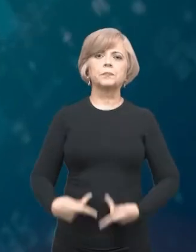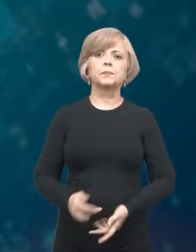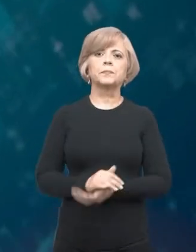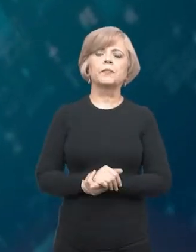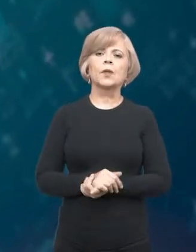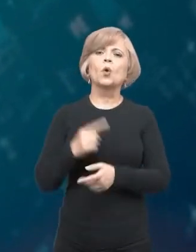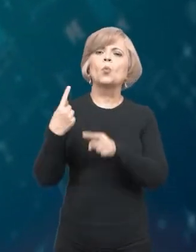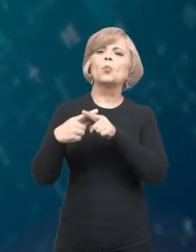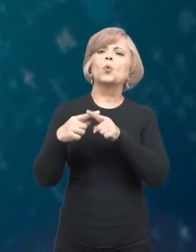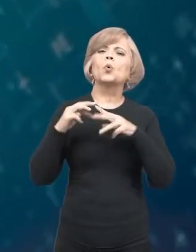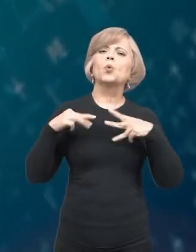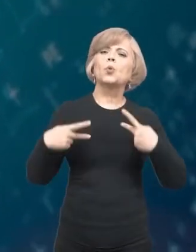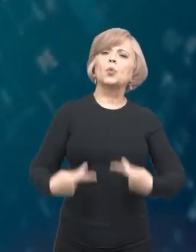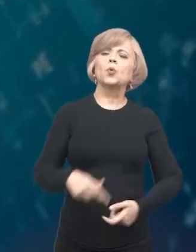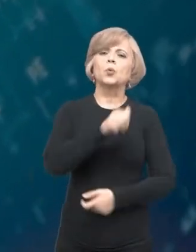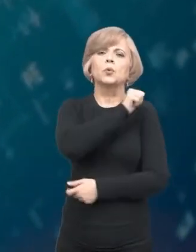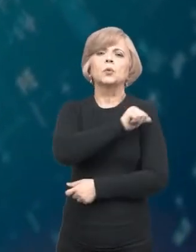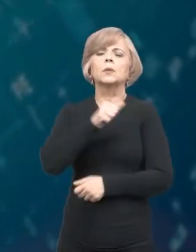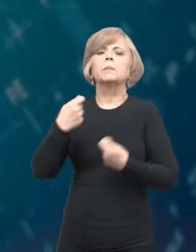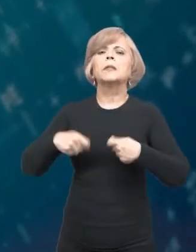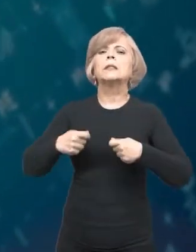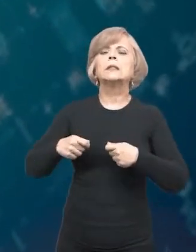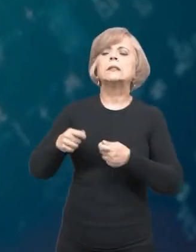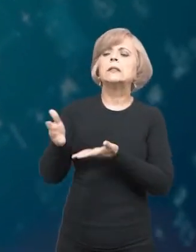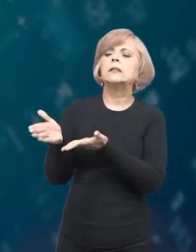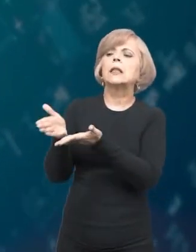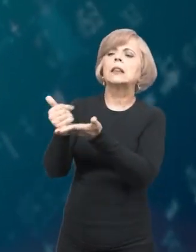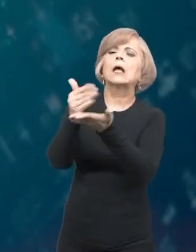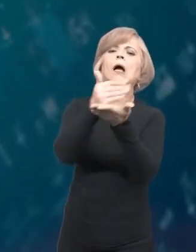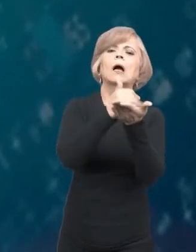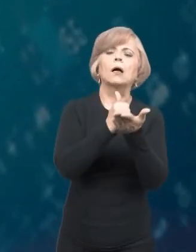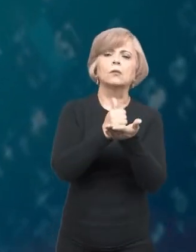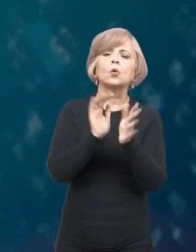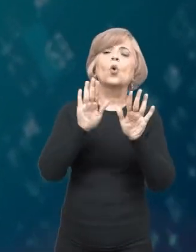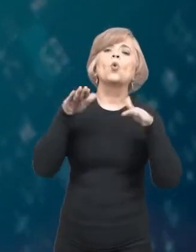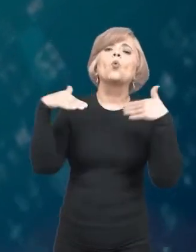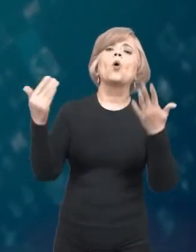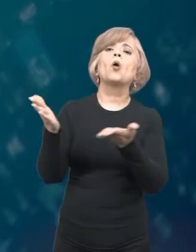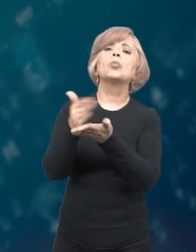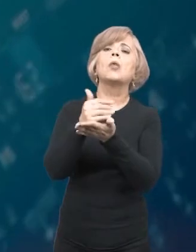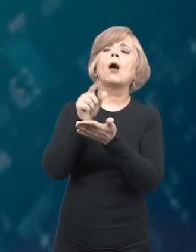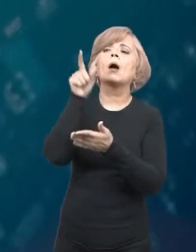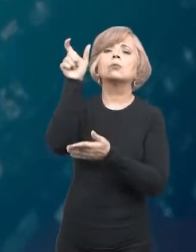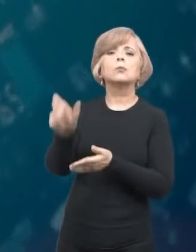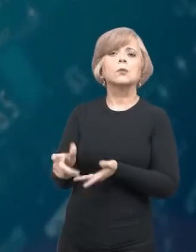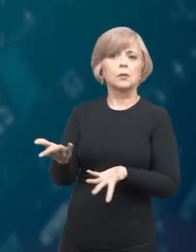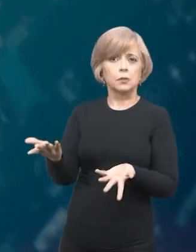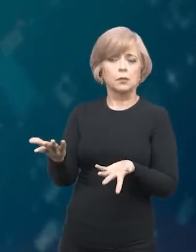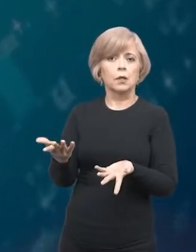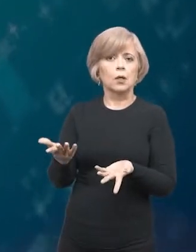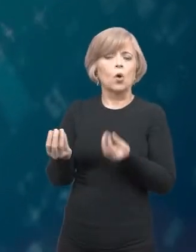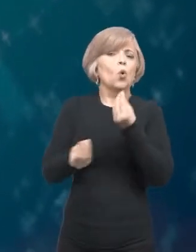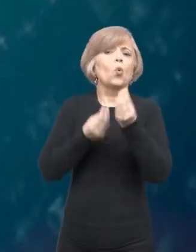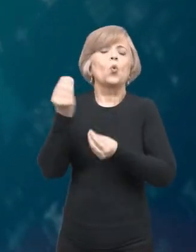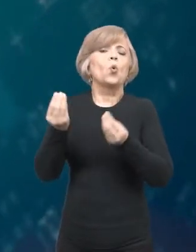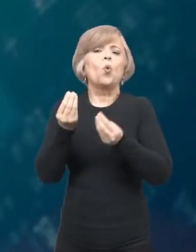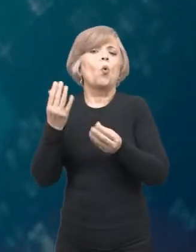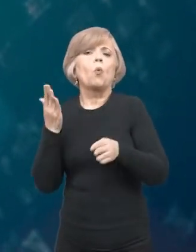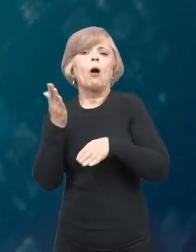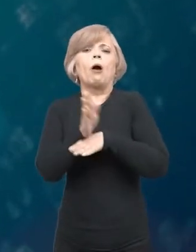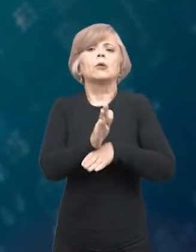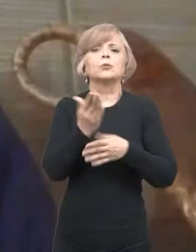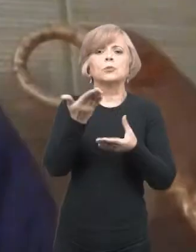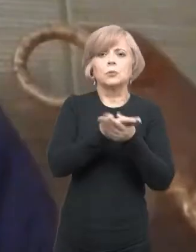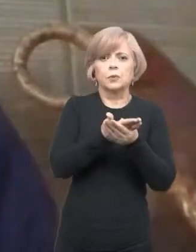que o MPRJ precisa destes dados? Que dados são esses? Como a obtenção deles interfere na investigação